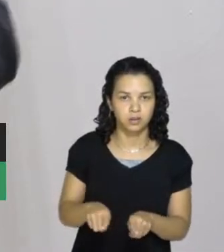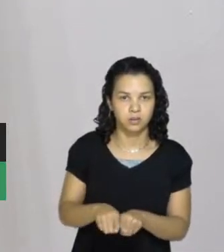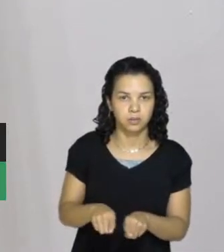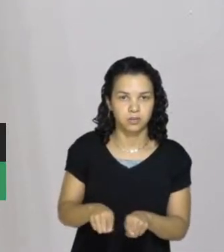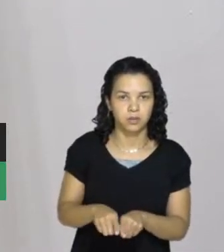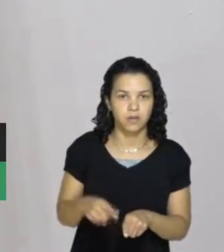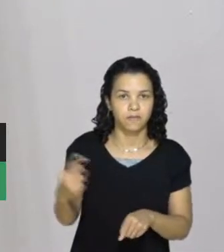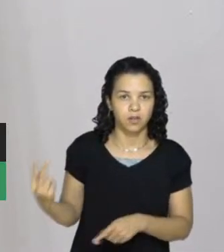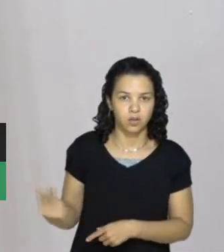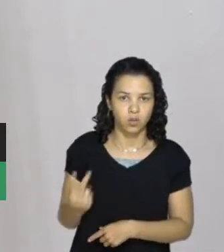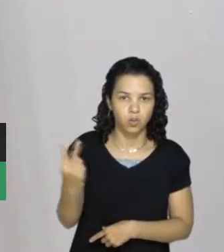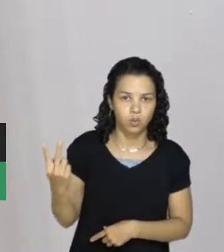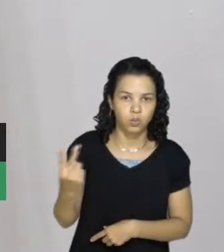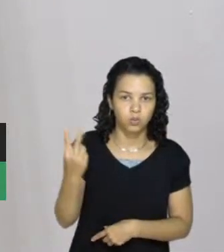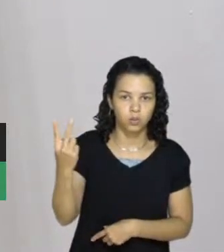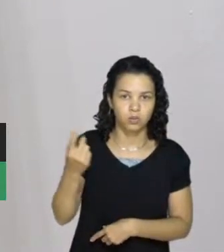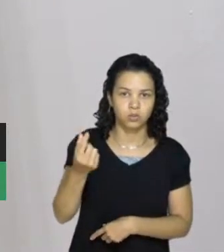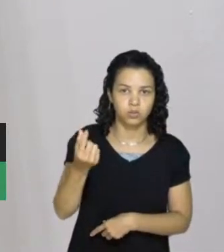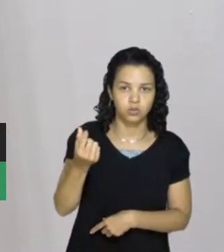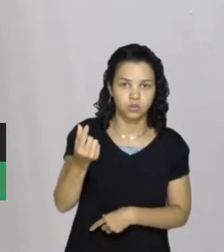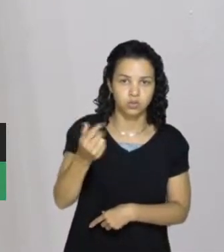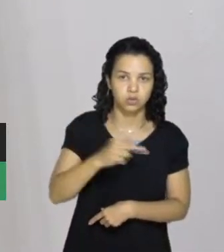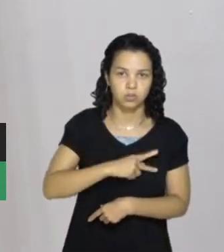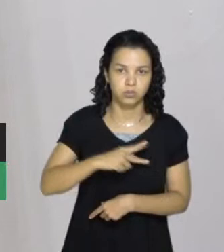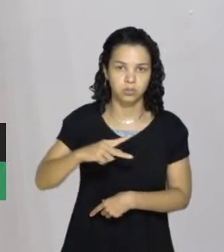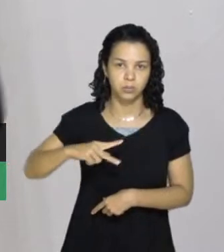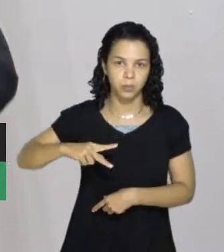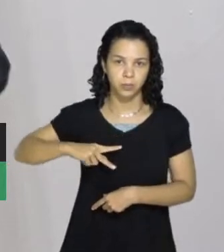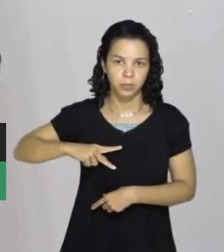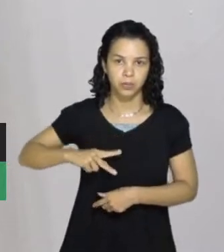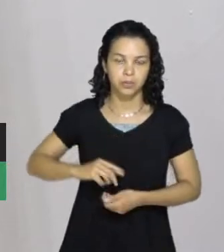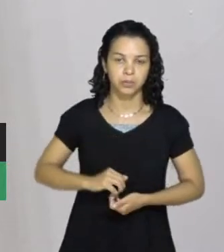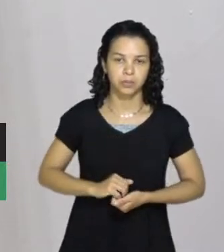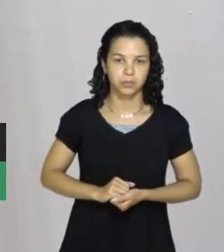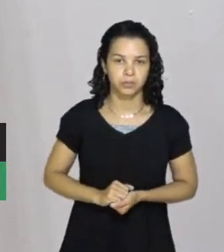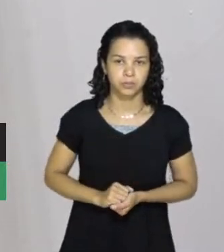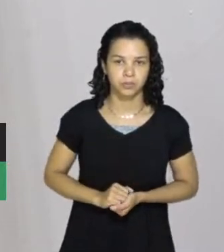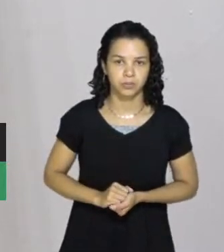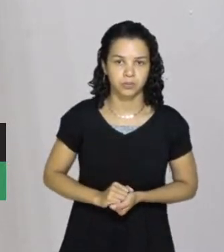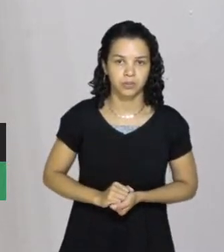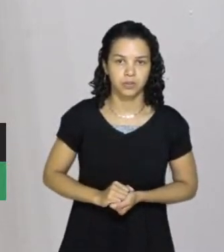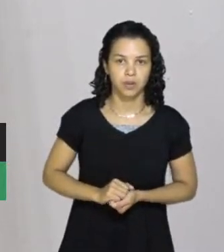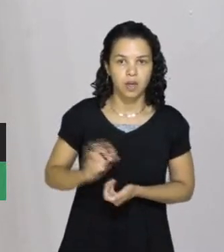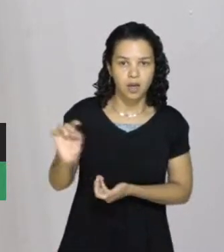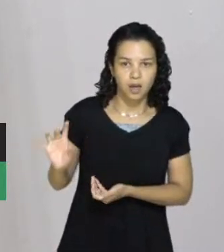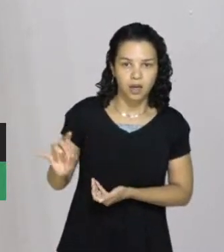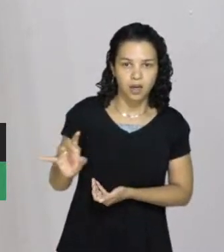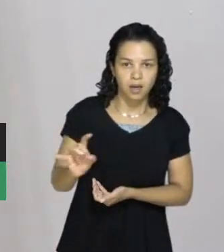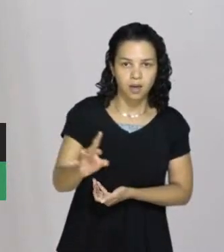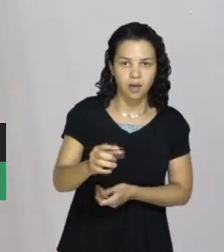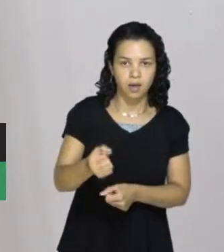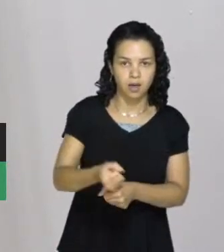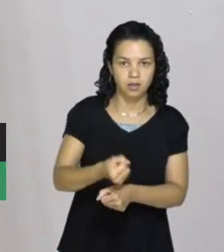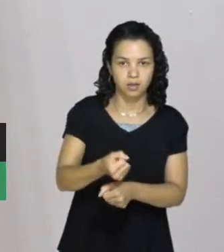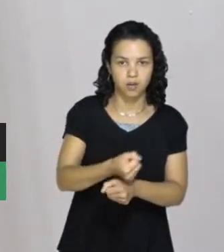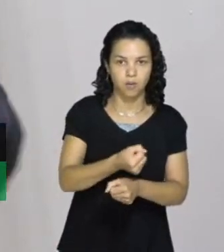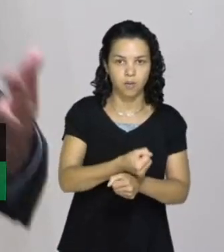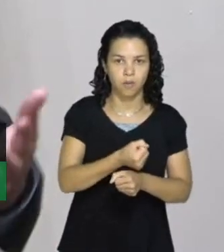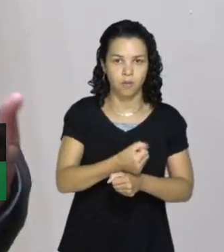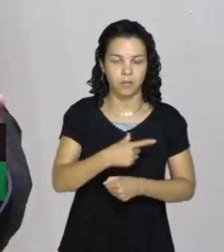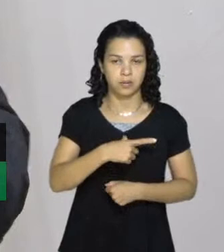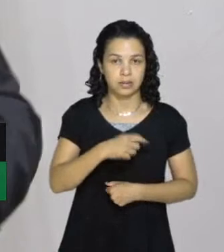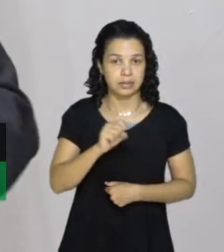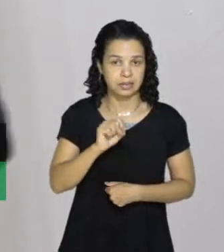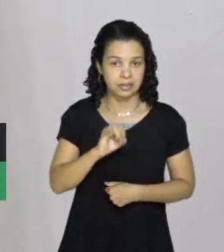valorizado o erário público, fazer uma avaliação de cada obra, se há obra